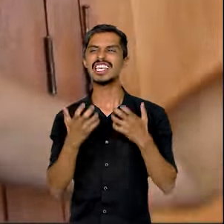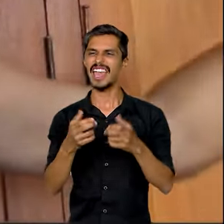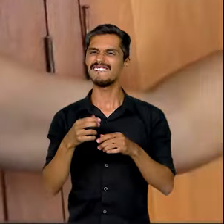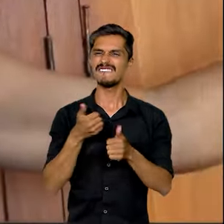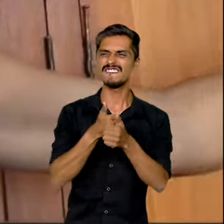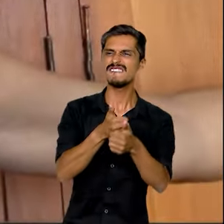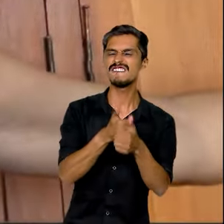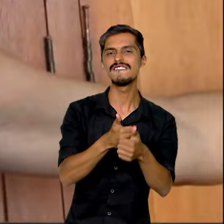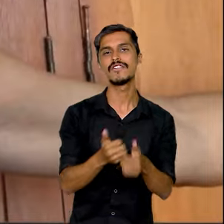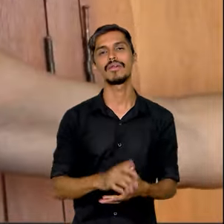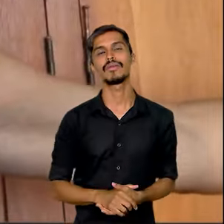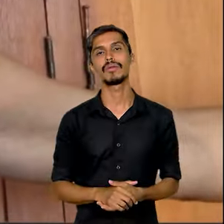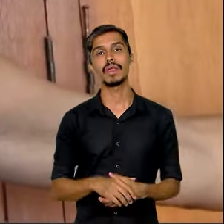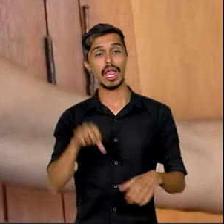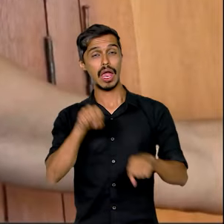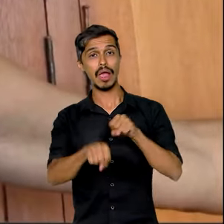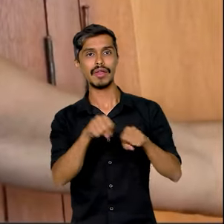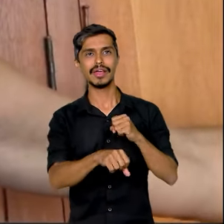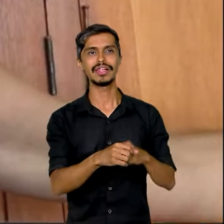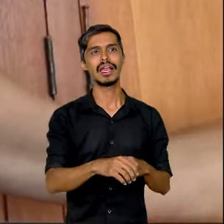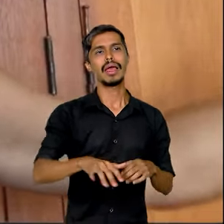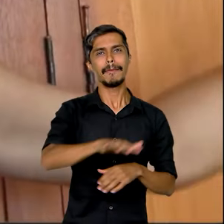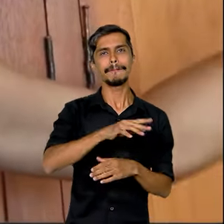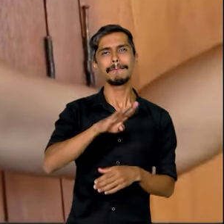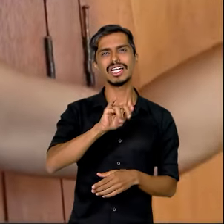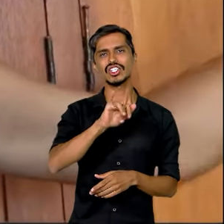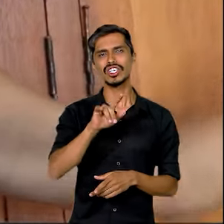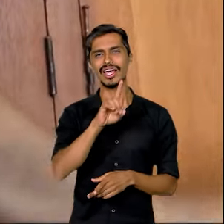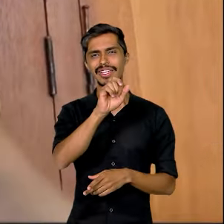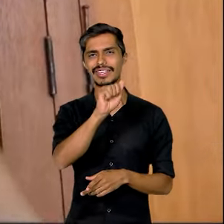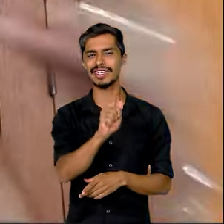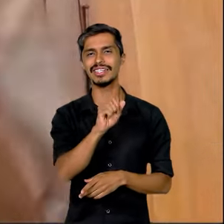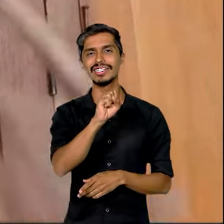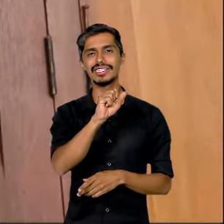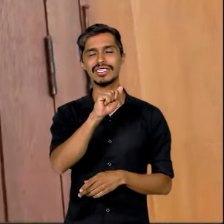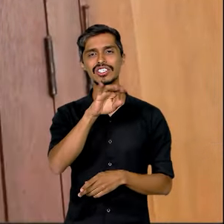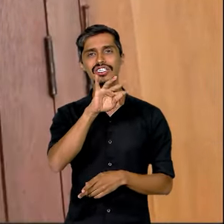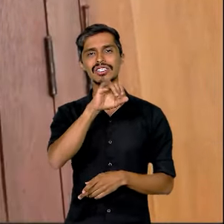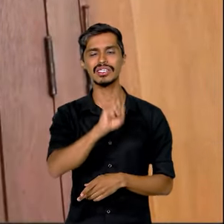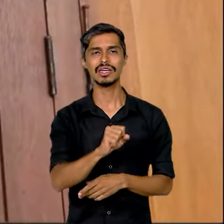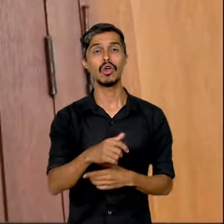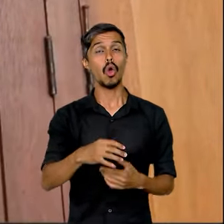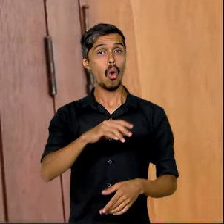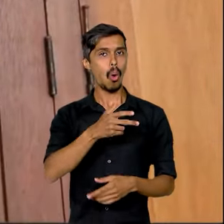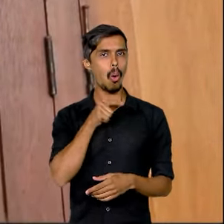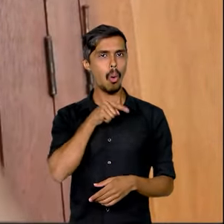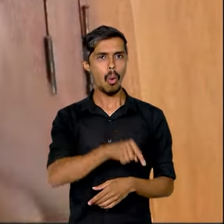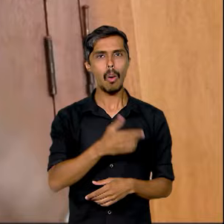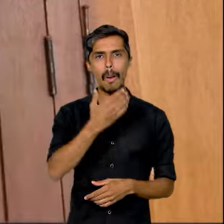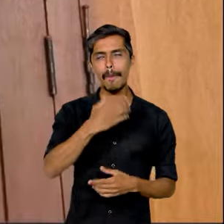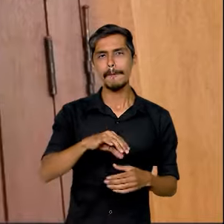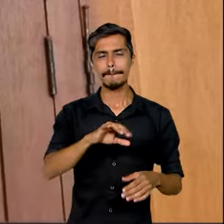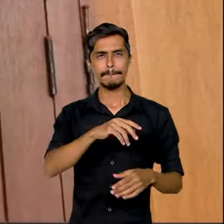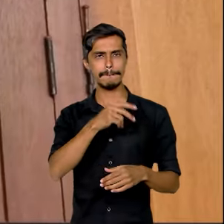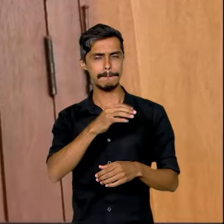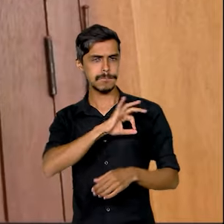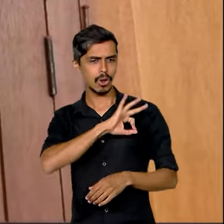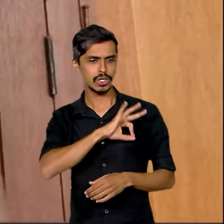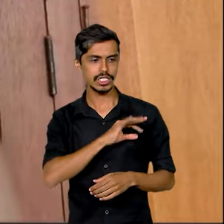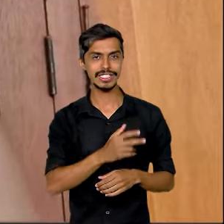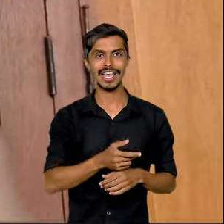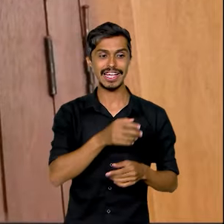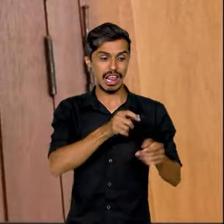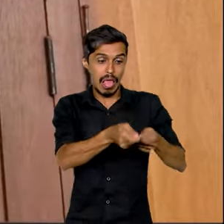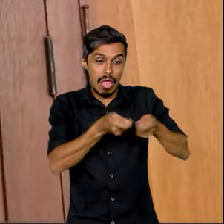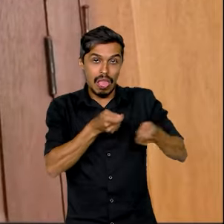A chacina que cometeram na Baixada Santista, os policiais manipularam o uso da câmera, não entregaram as